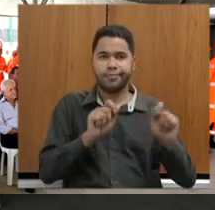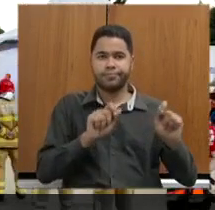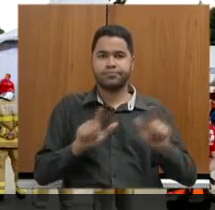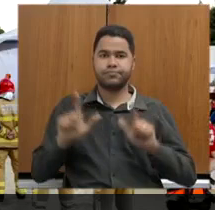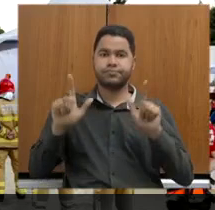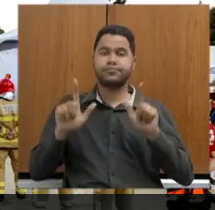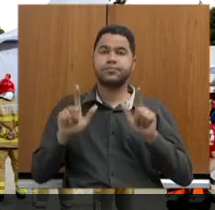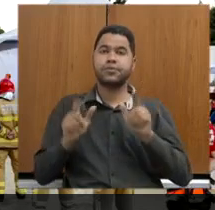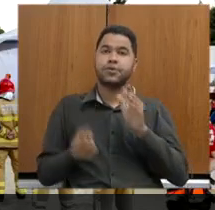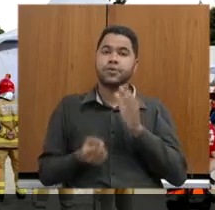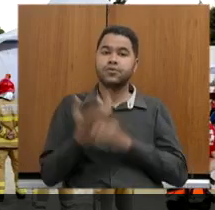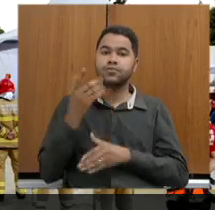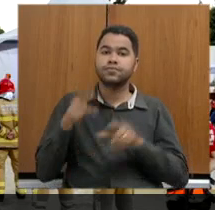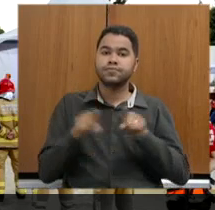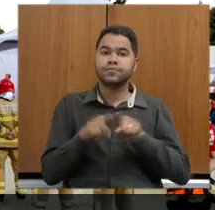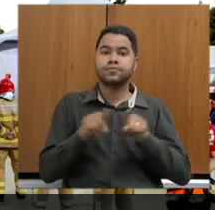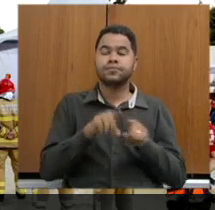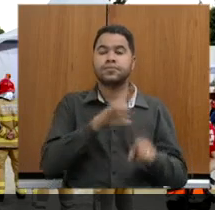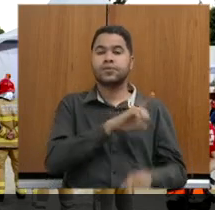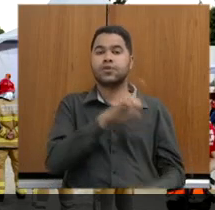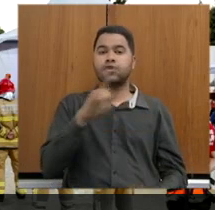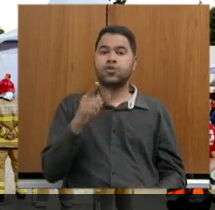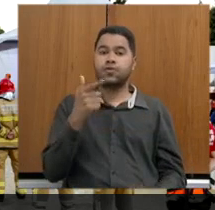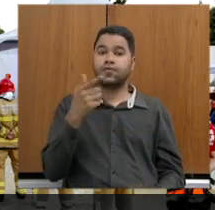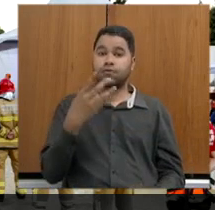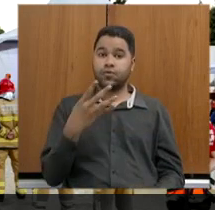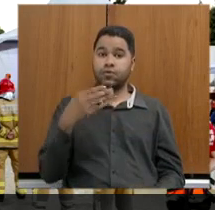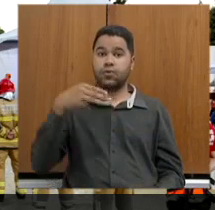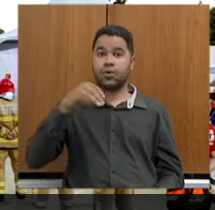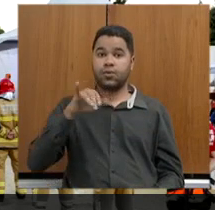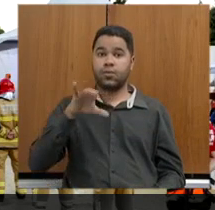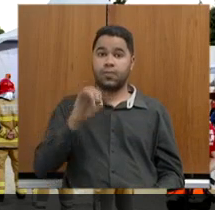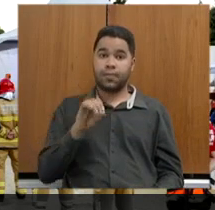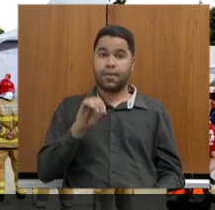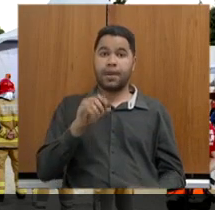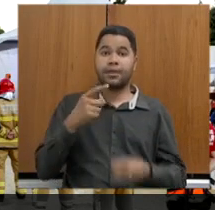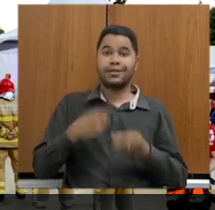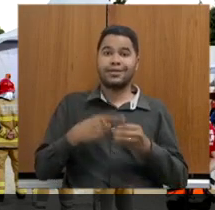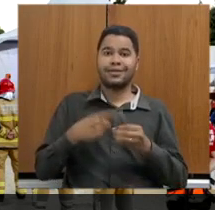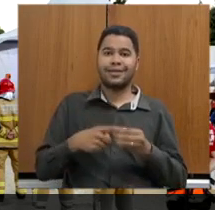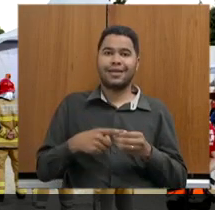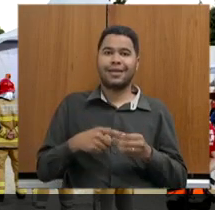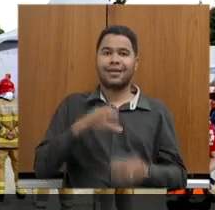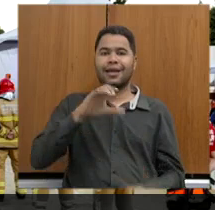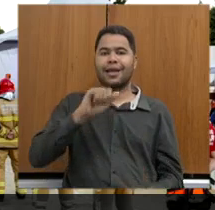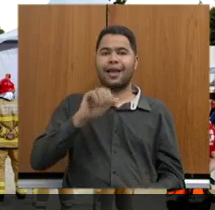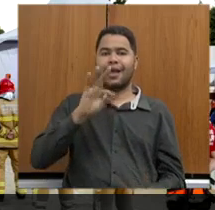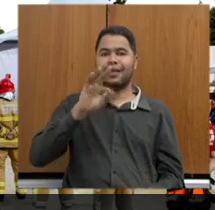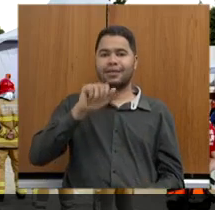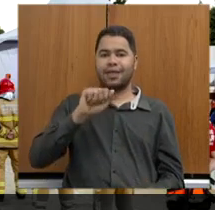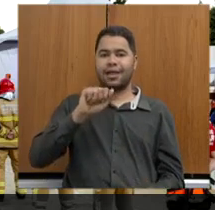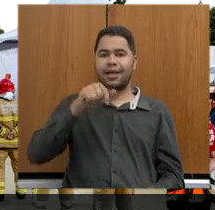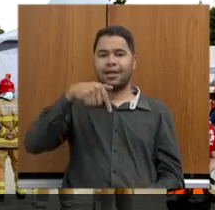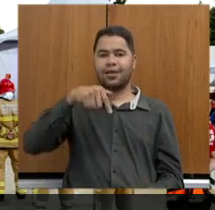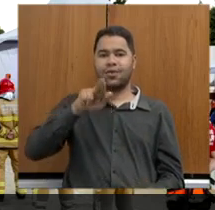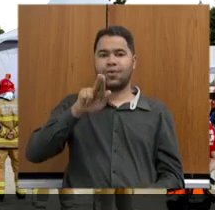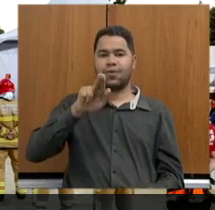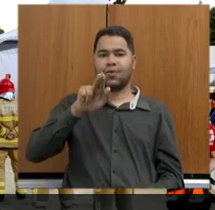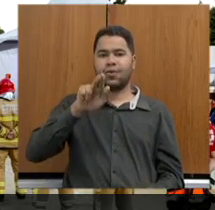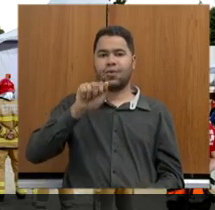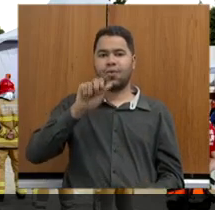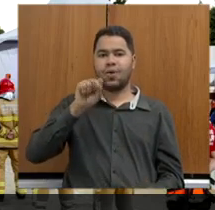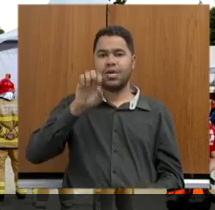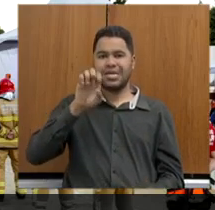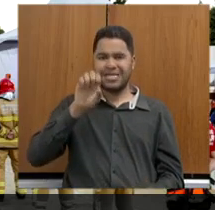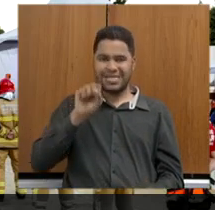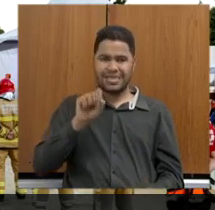Nós inauguramos também no dia 24 de maio na cidade de Cataguases acredito que a senhora tem estado